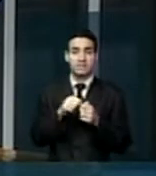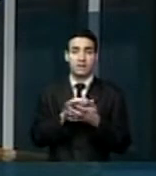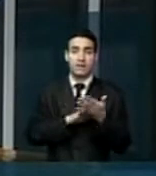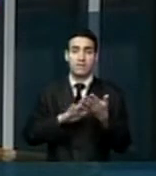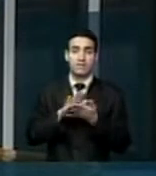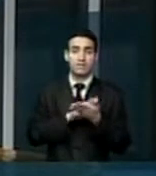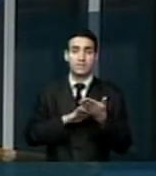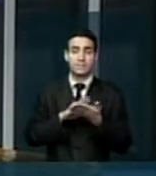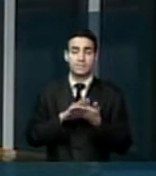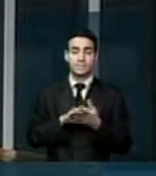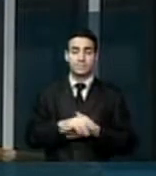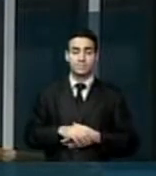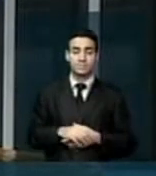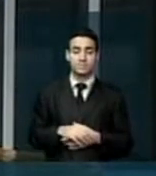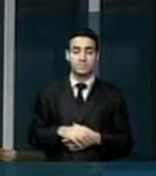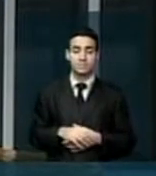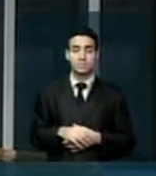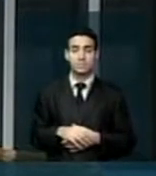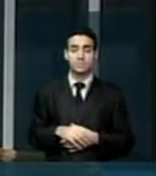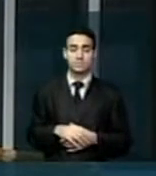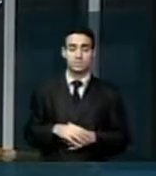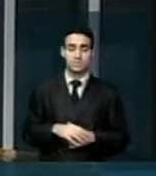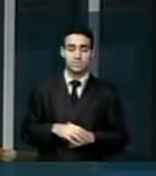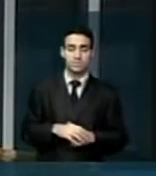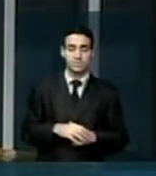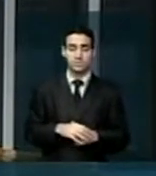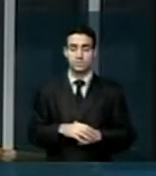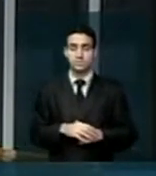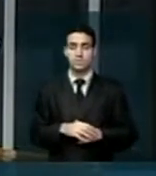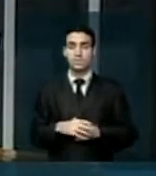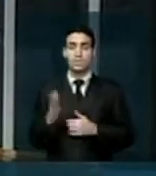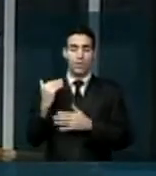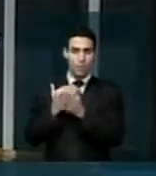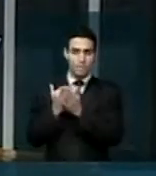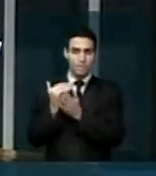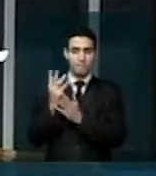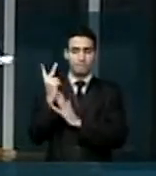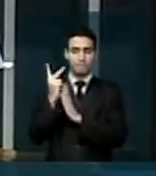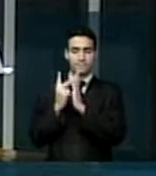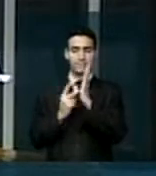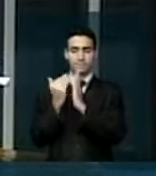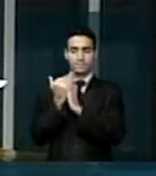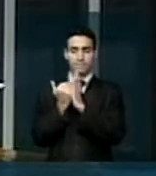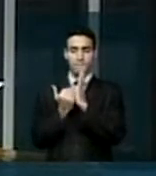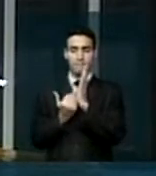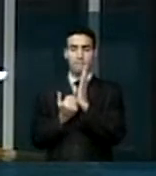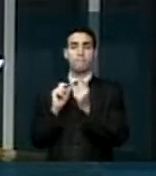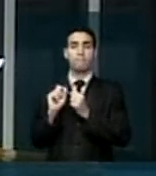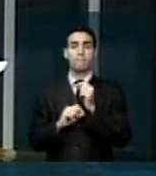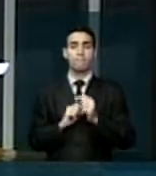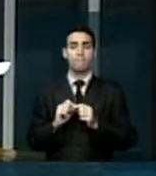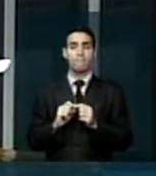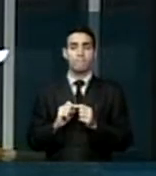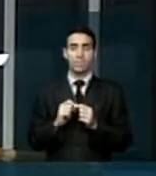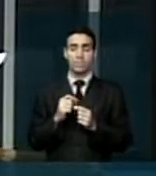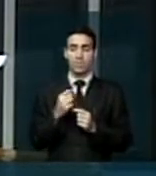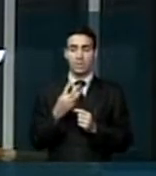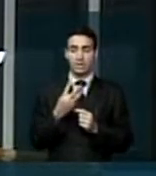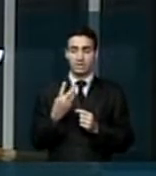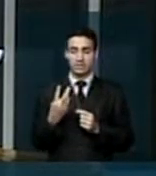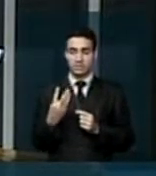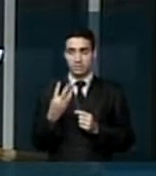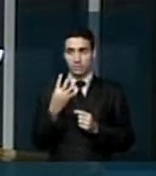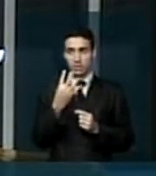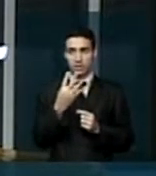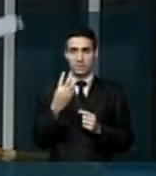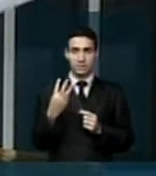coisa. Eles começaram com um programa absorvendo 43.000 litros de